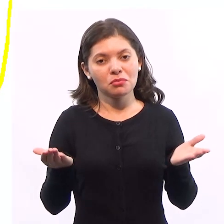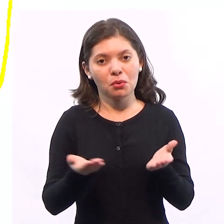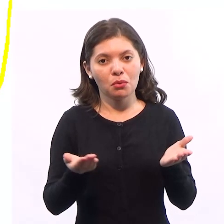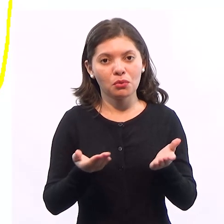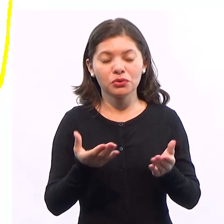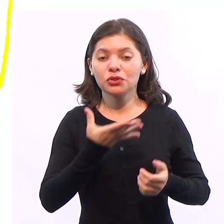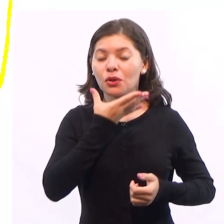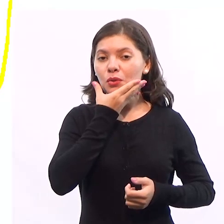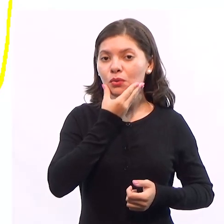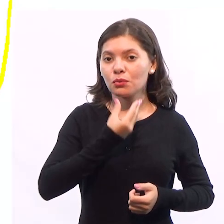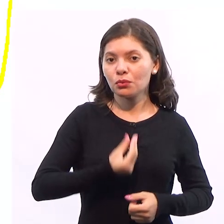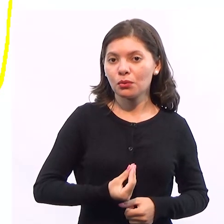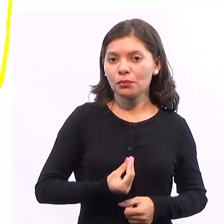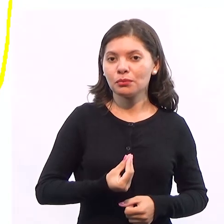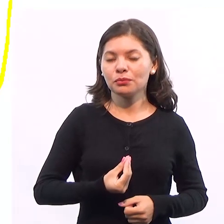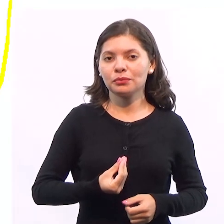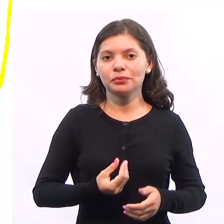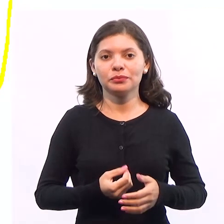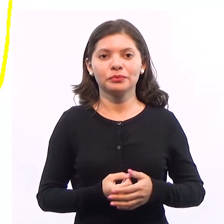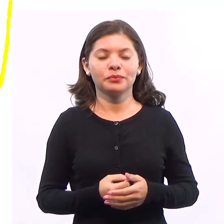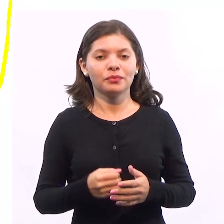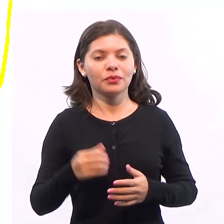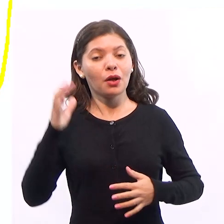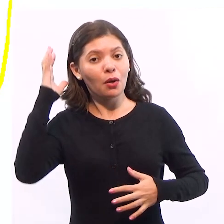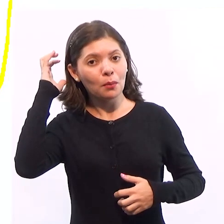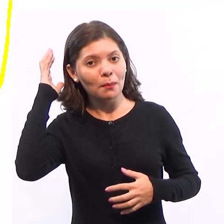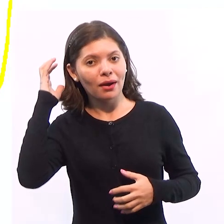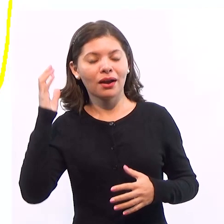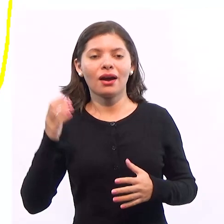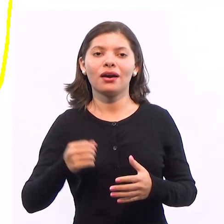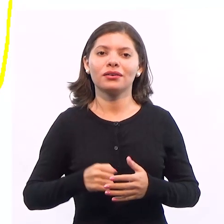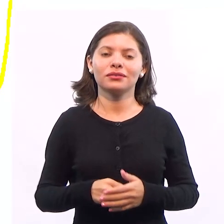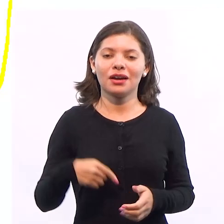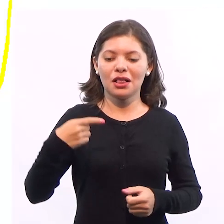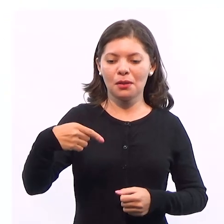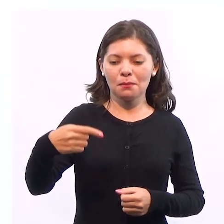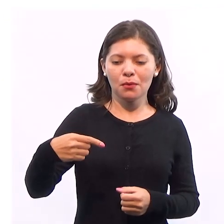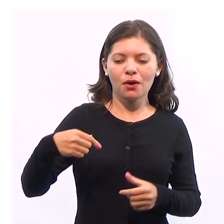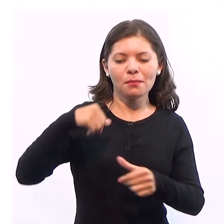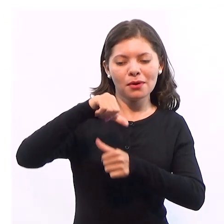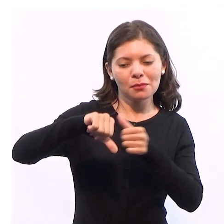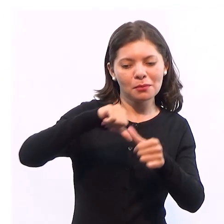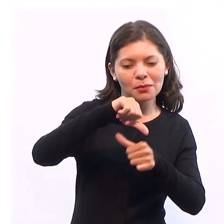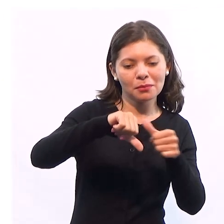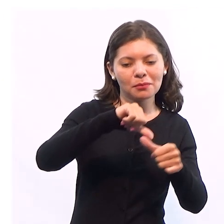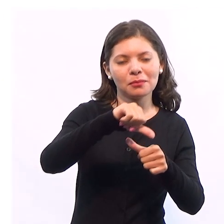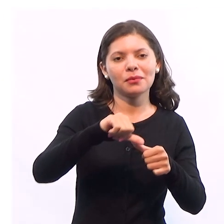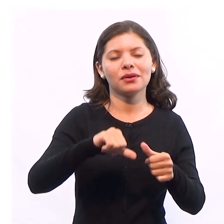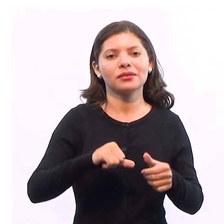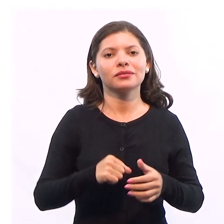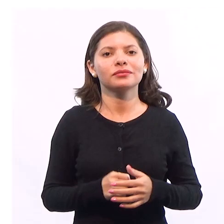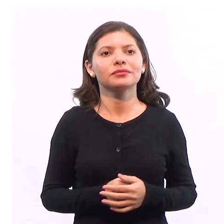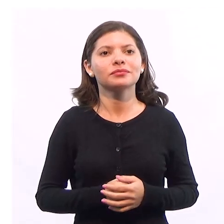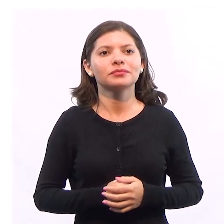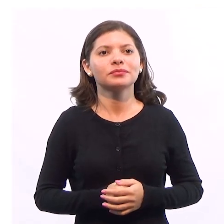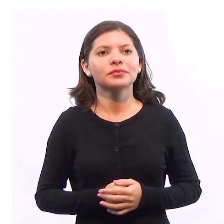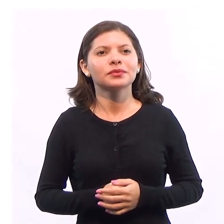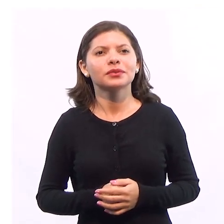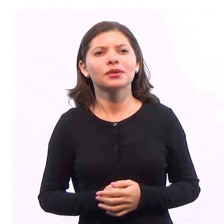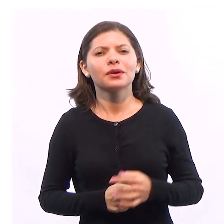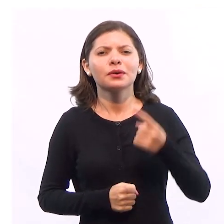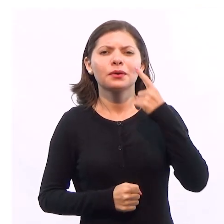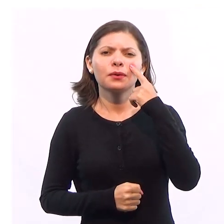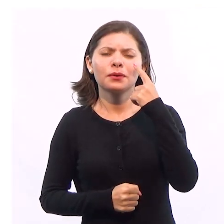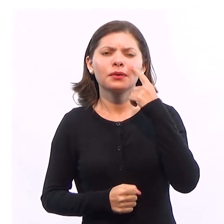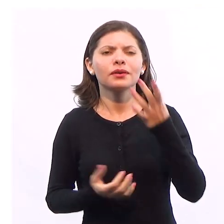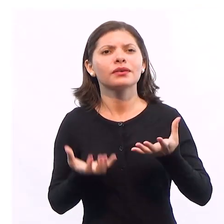no homo, né, no homem que nós somos aí hoje, tá? Nós viemos aí do macaco e fomos desenvolvendo cada